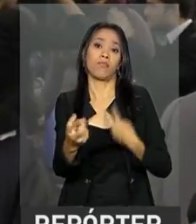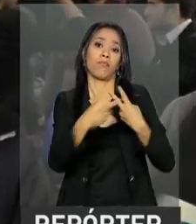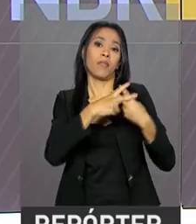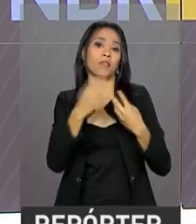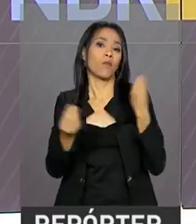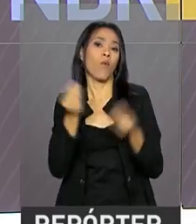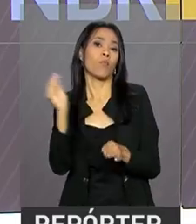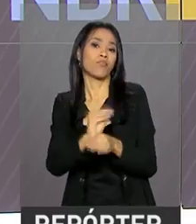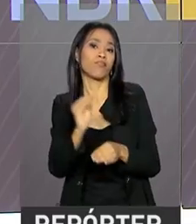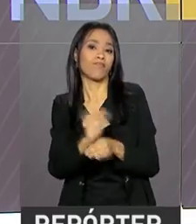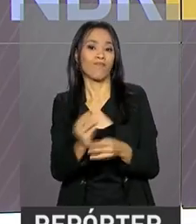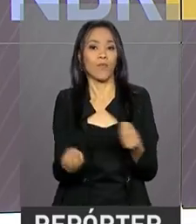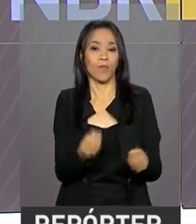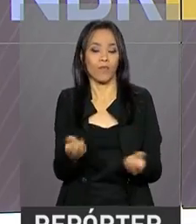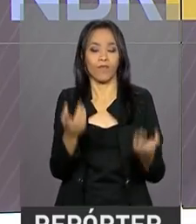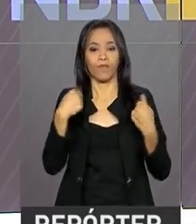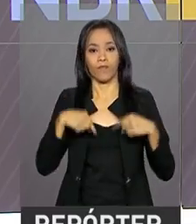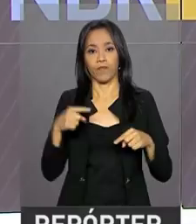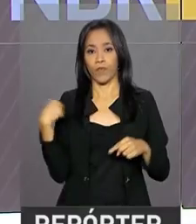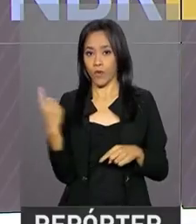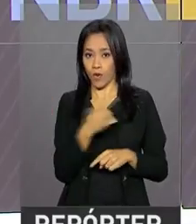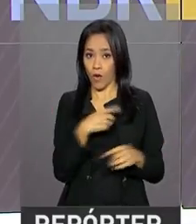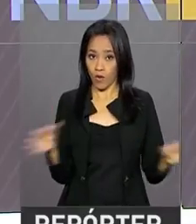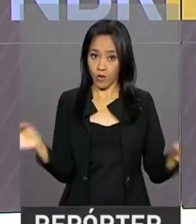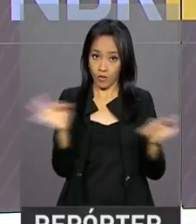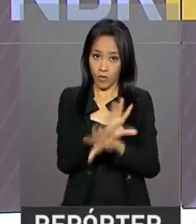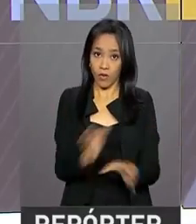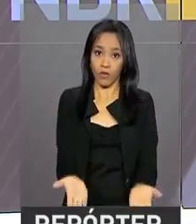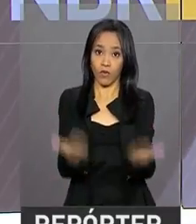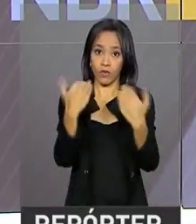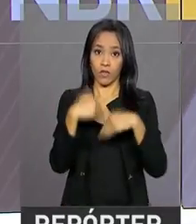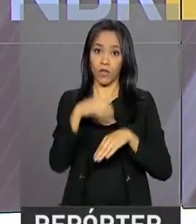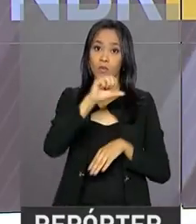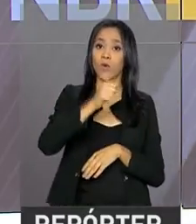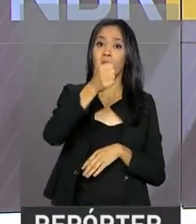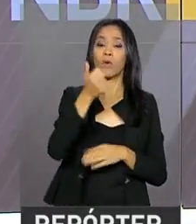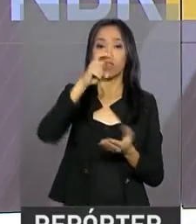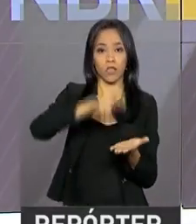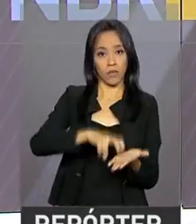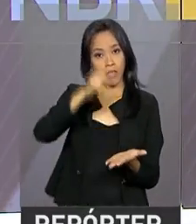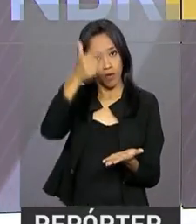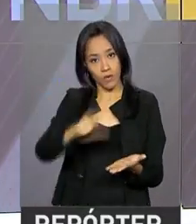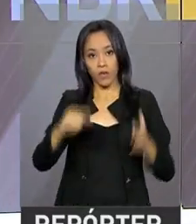pena. Nós ficamos por aqui, voltamos às 11 da manhã na próxima edição